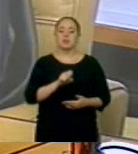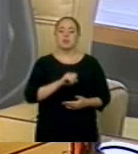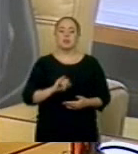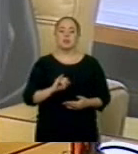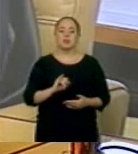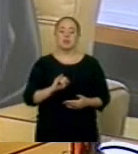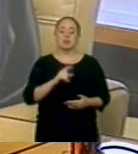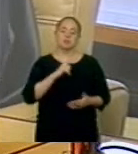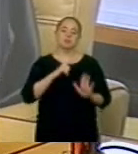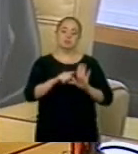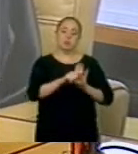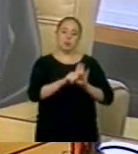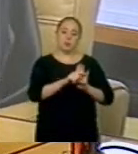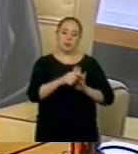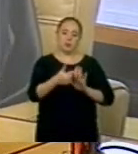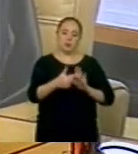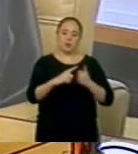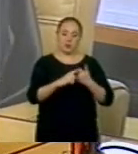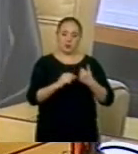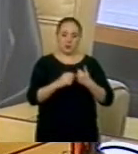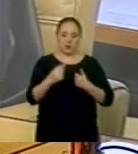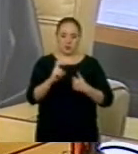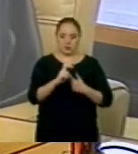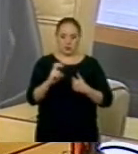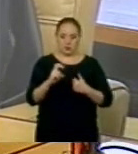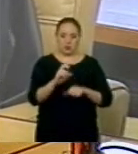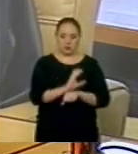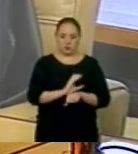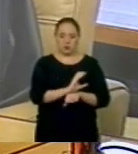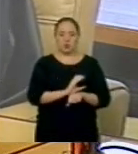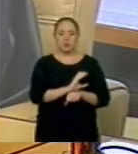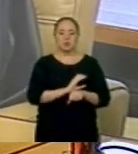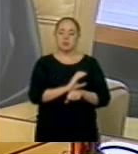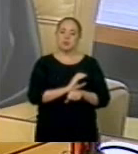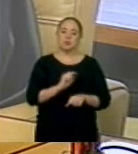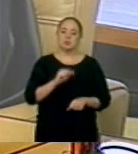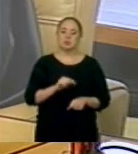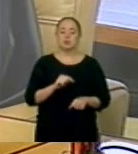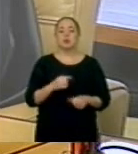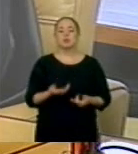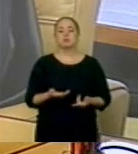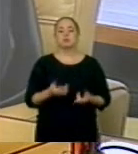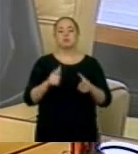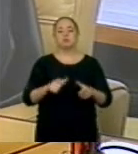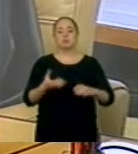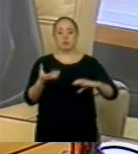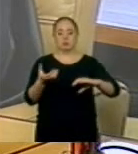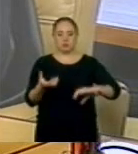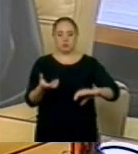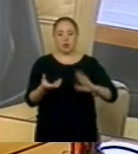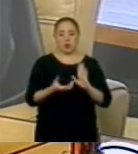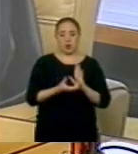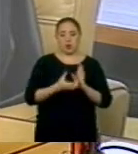do parágrafo 2º do artigo 55 da Constituição, segundo a qual a Casa Legislativa respectiva foi otorgada